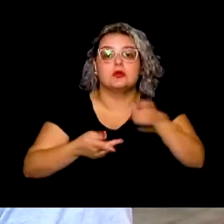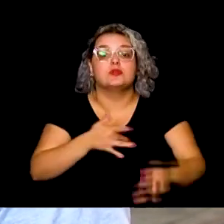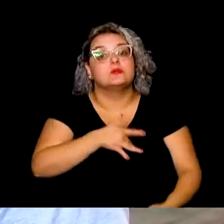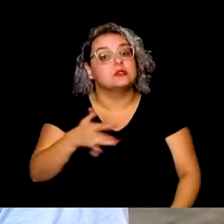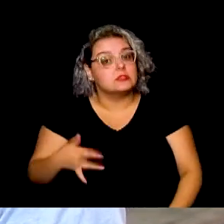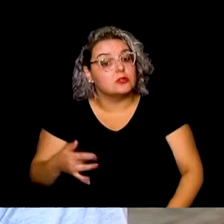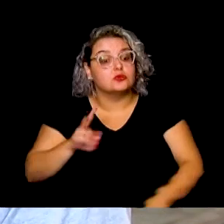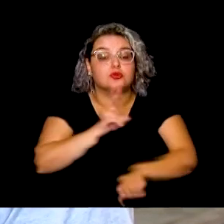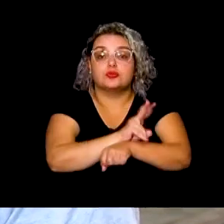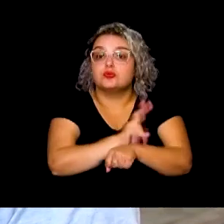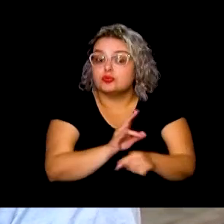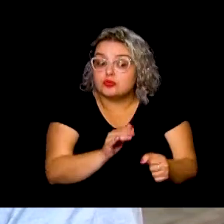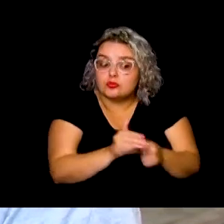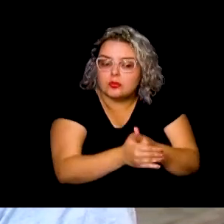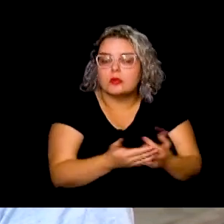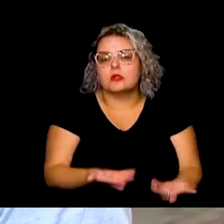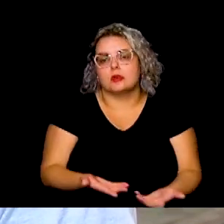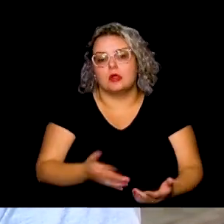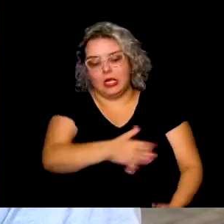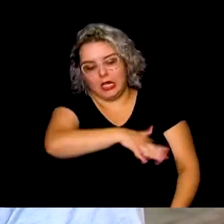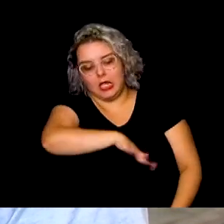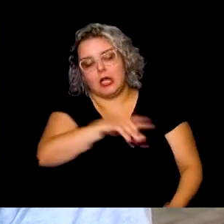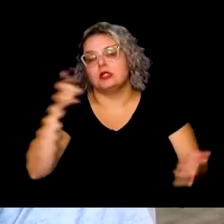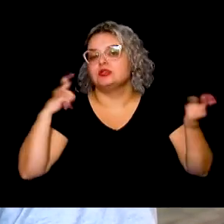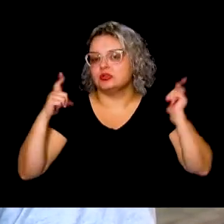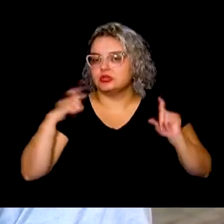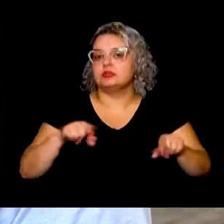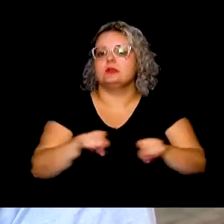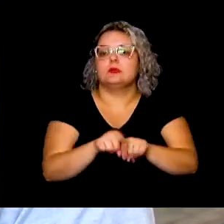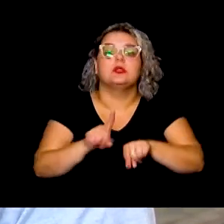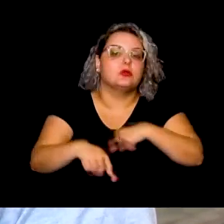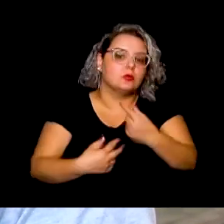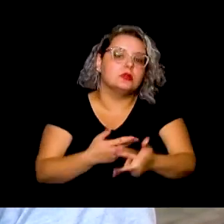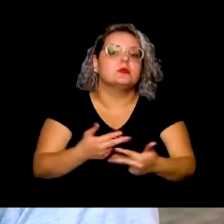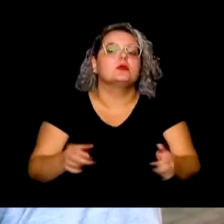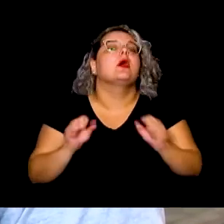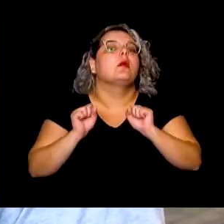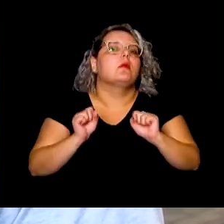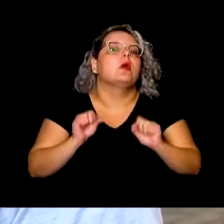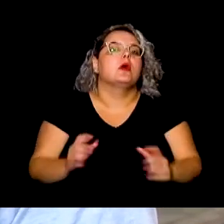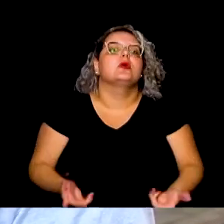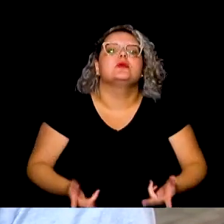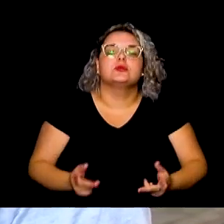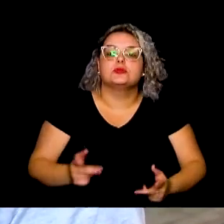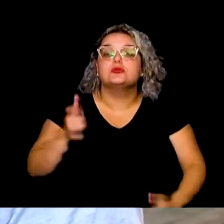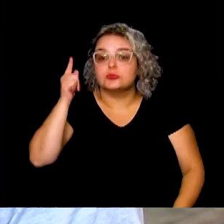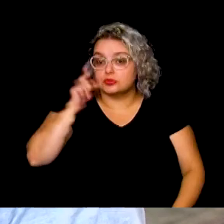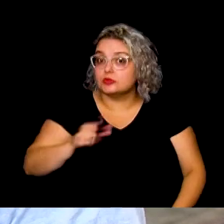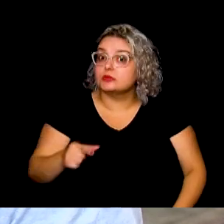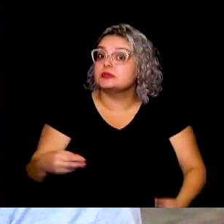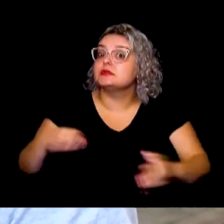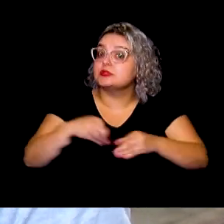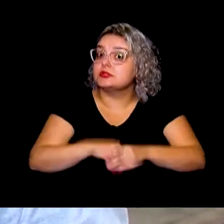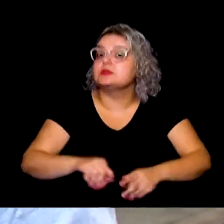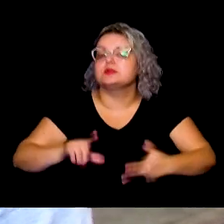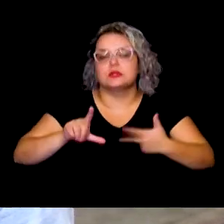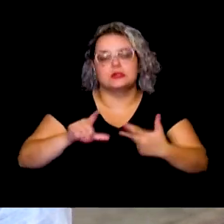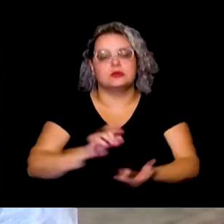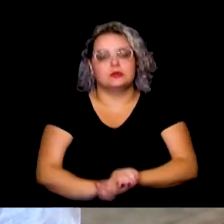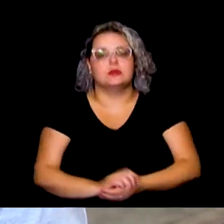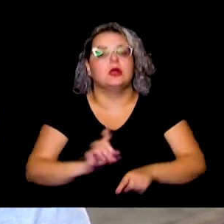questão da saúde animal a questão da proteção e área de lazer para animais também e muitas outras coisas que a gente pode conquistar